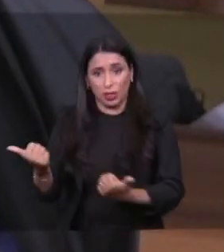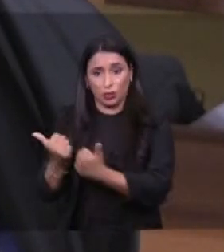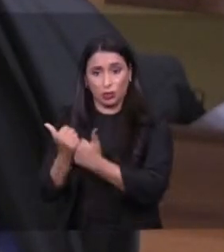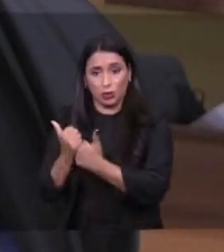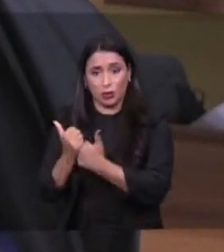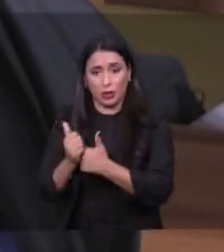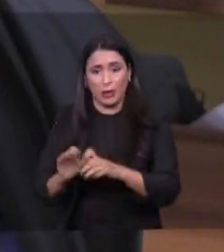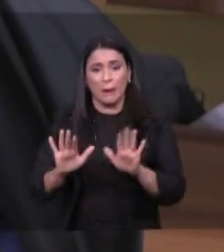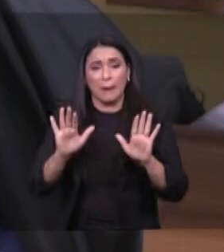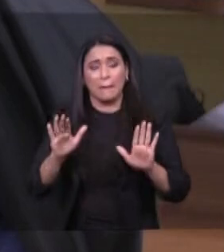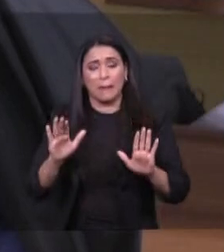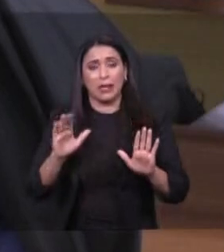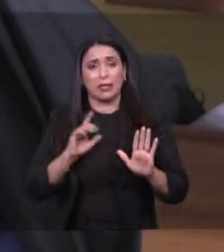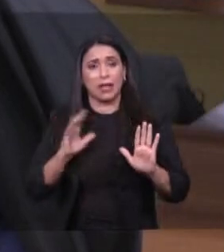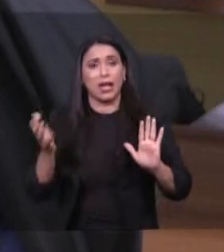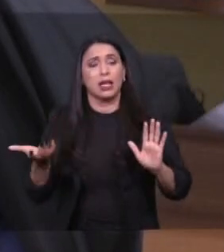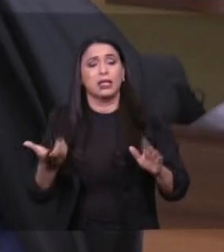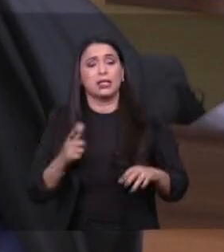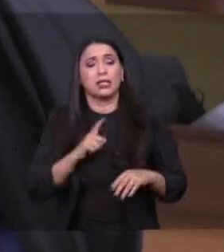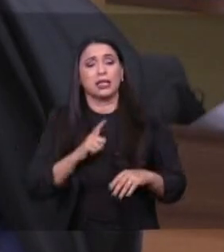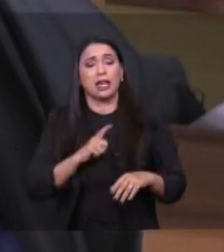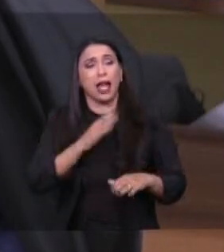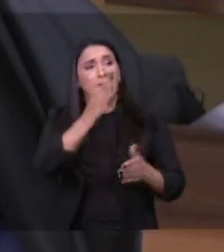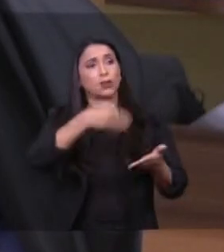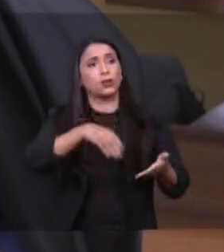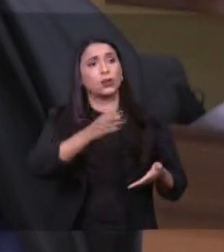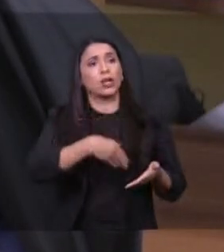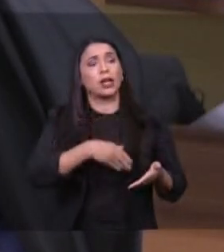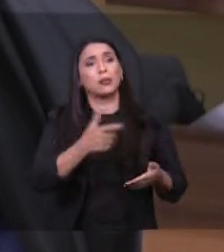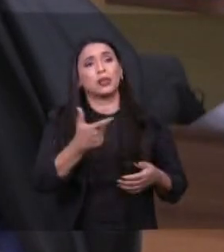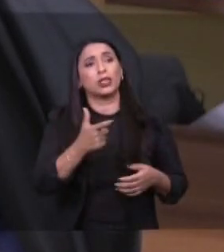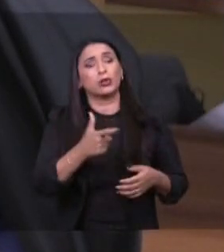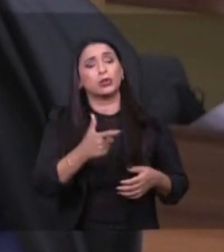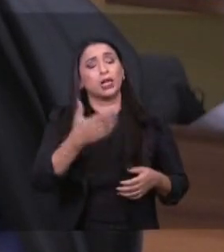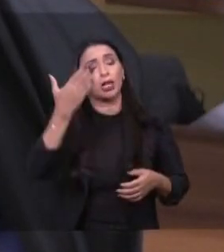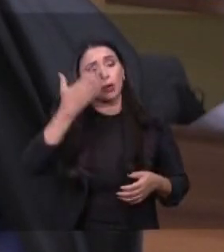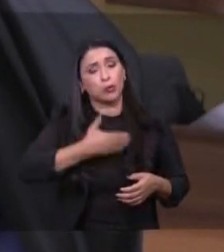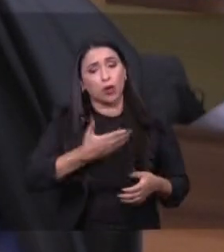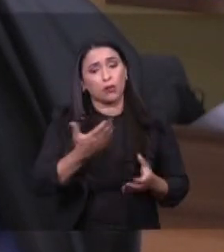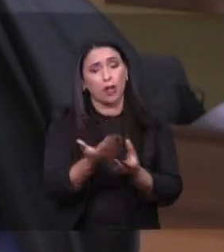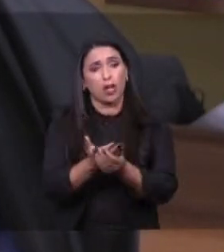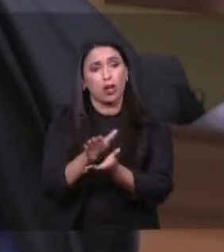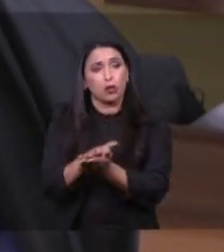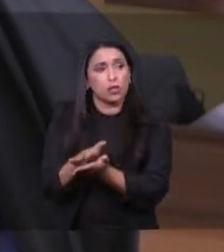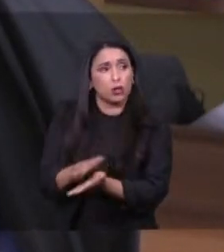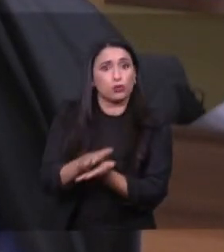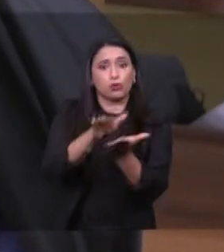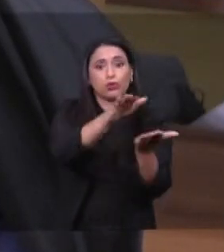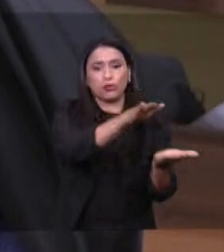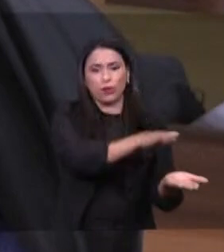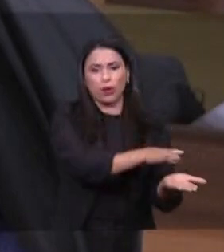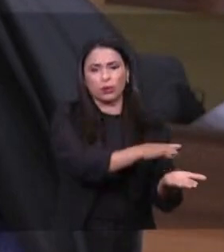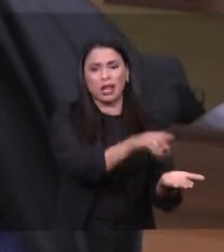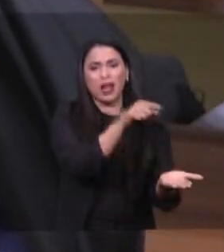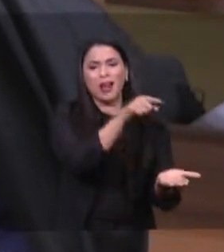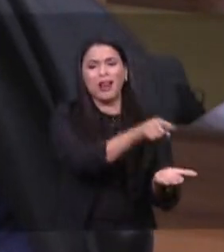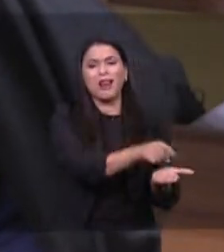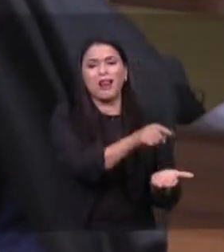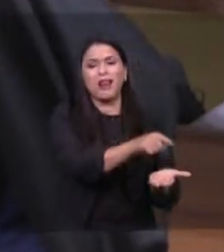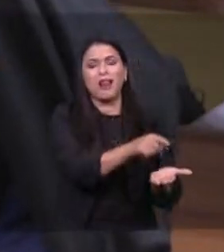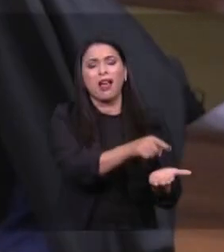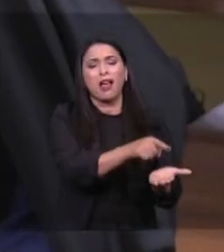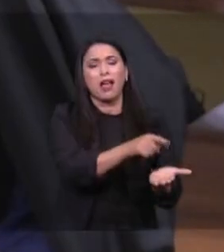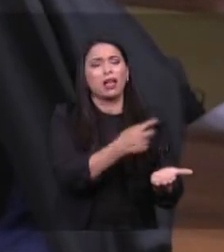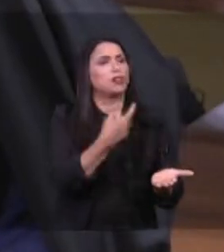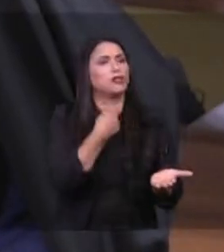Imagine-se agora que a Câmara de um tribunal decida anular um processo por ilicitude da prova e determine o retorno dos autos à origem. Nesse caso, a Câmara ficará impedida